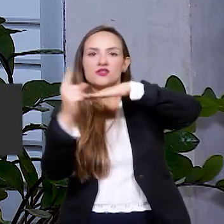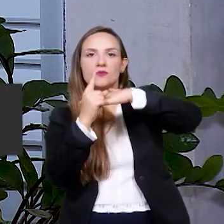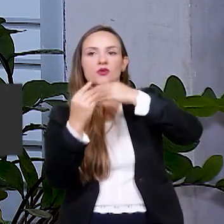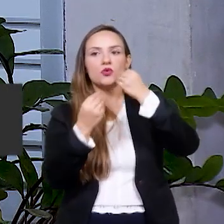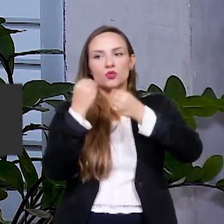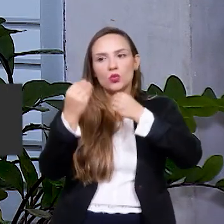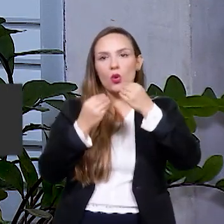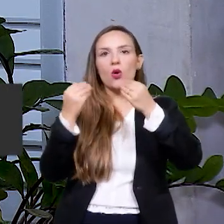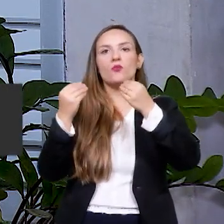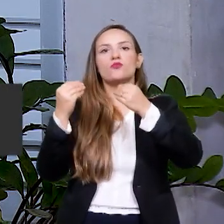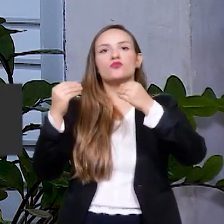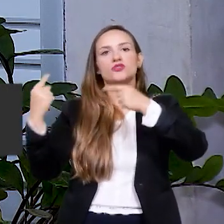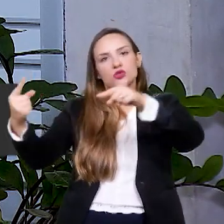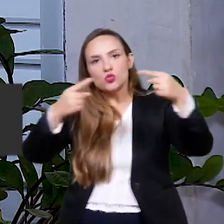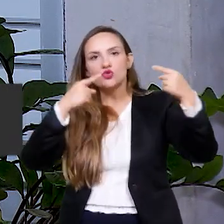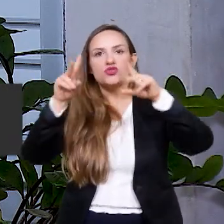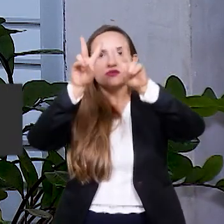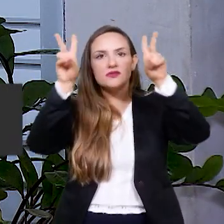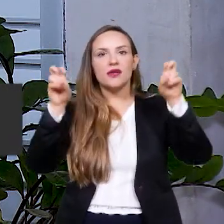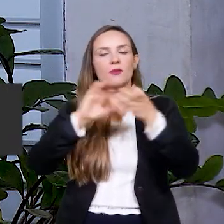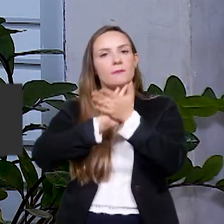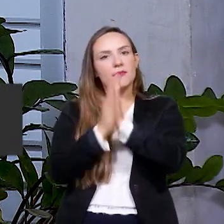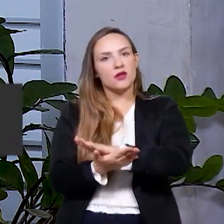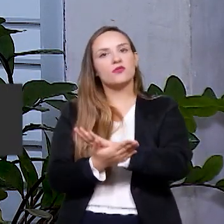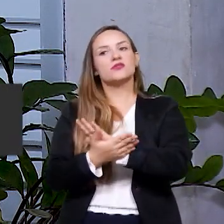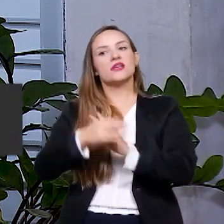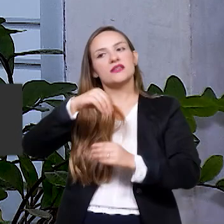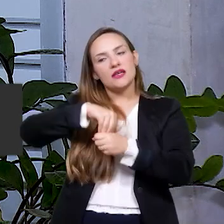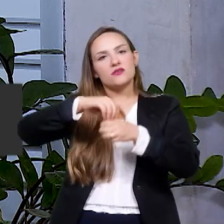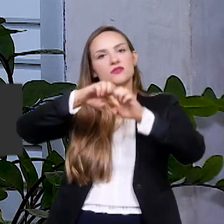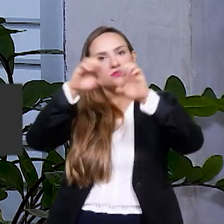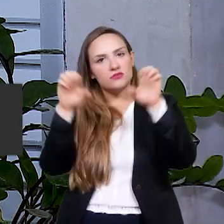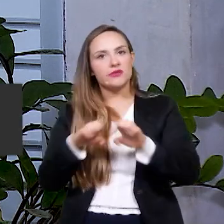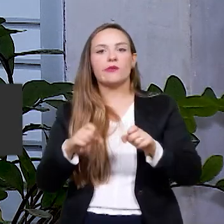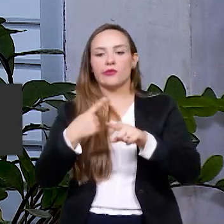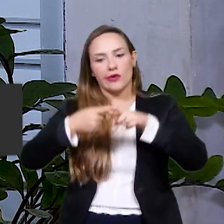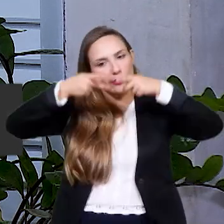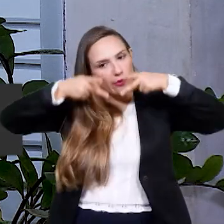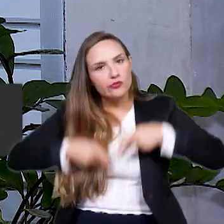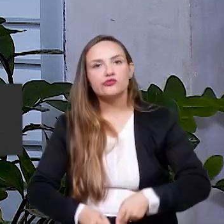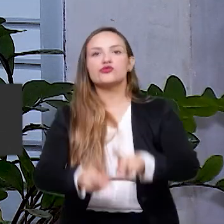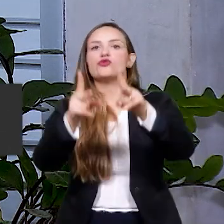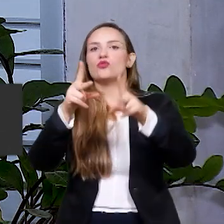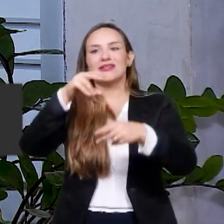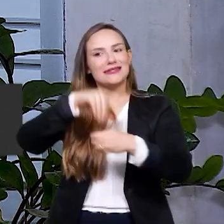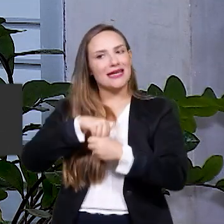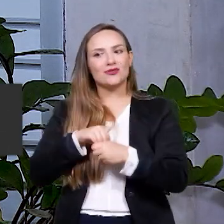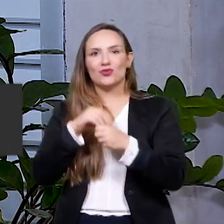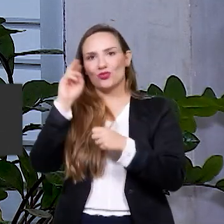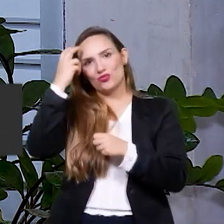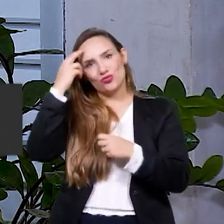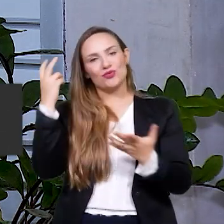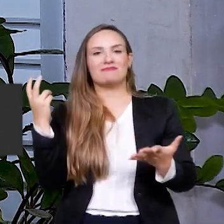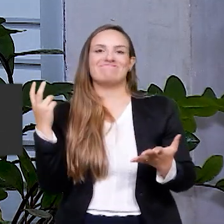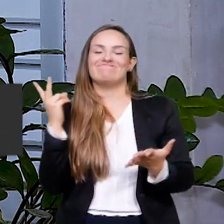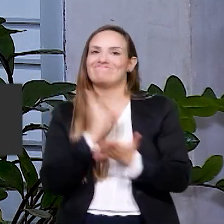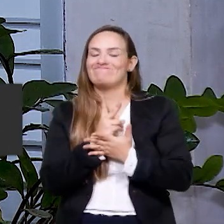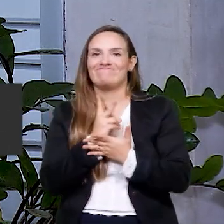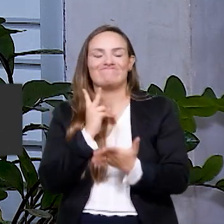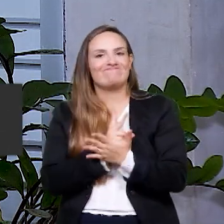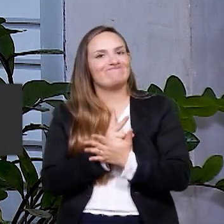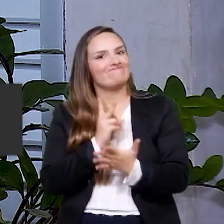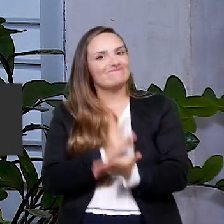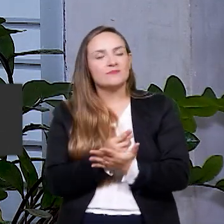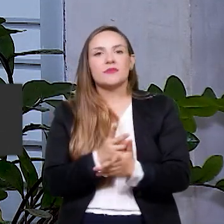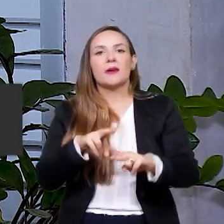tratar melhor esse problema que é o enfrentamento do racismo estrutural, que persiste em continuar no nosso país, mas que nós vamos enfraquecê-lo